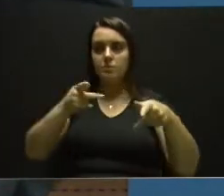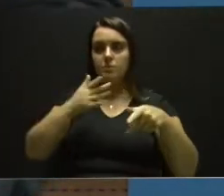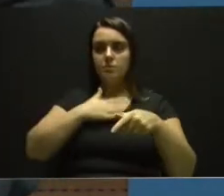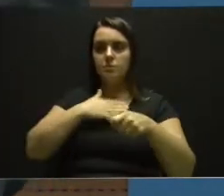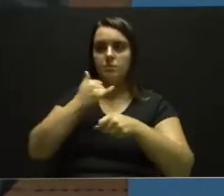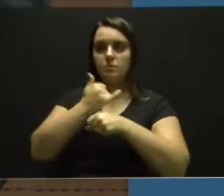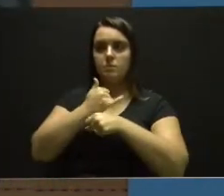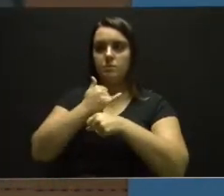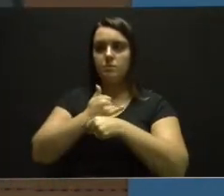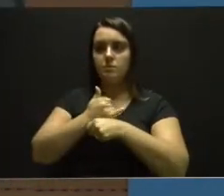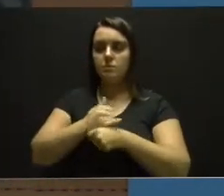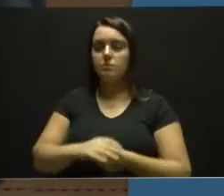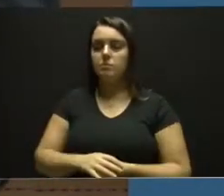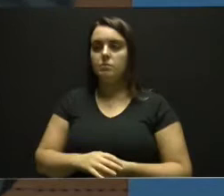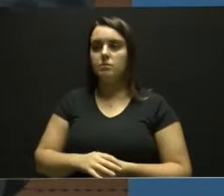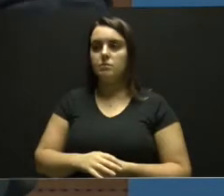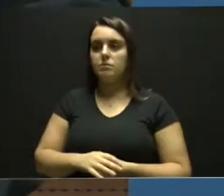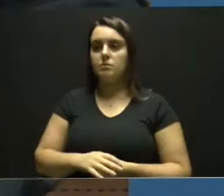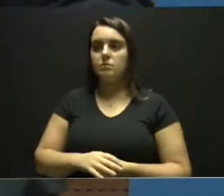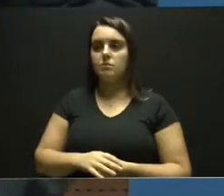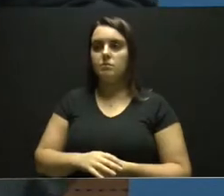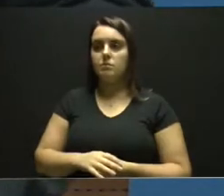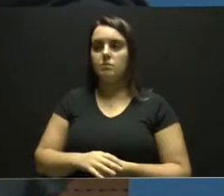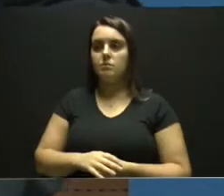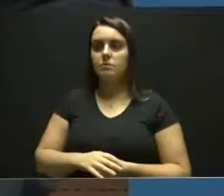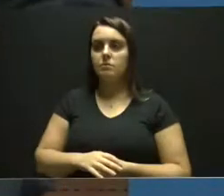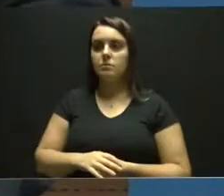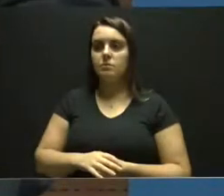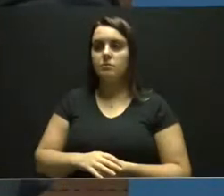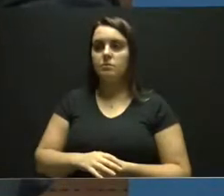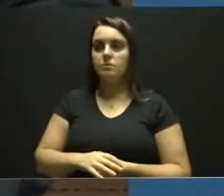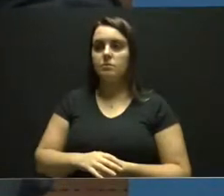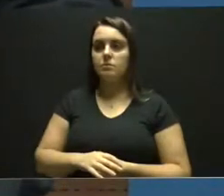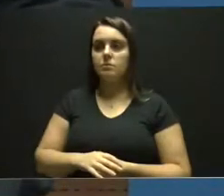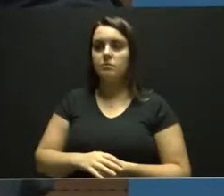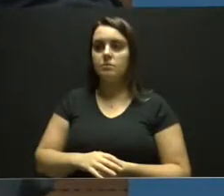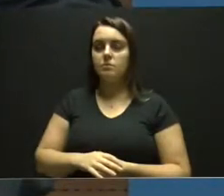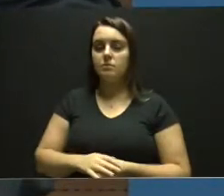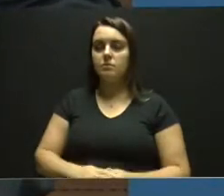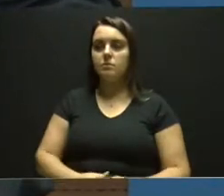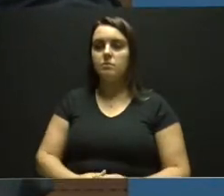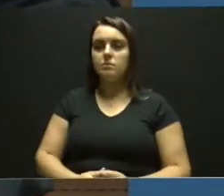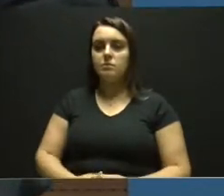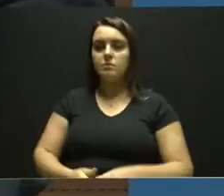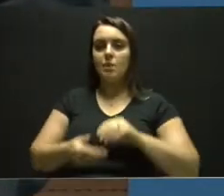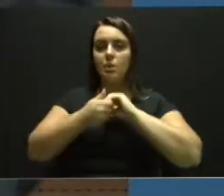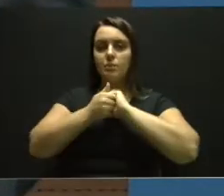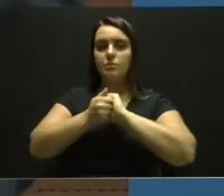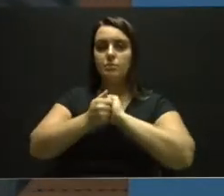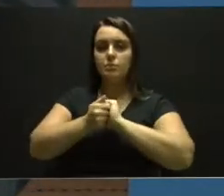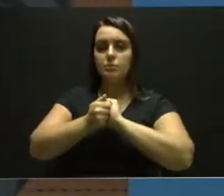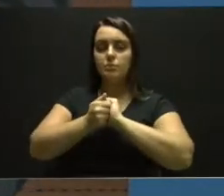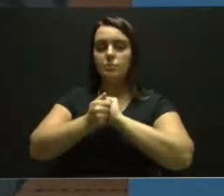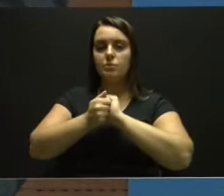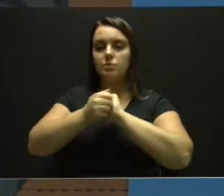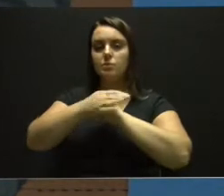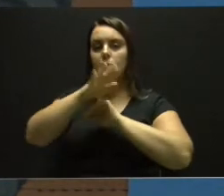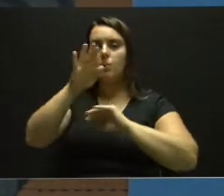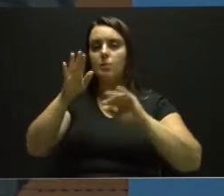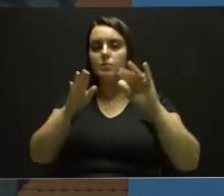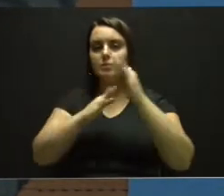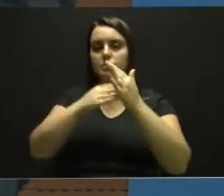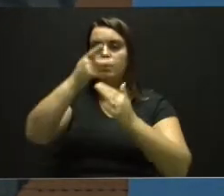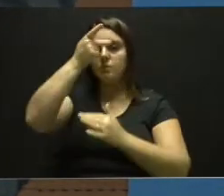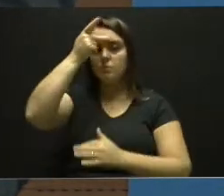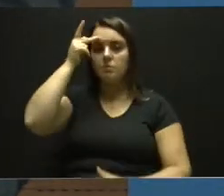chefe da inace não a viu né há também toda a militância negra presente todos